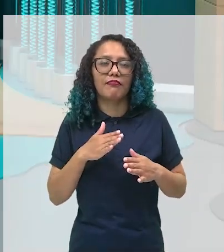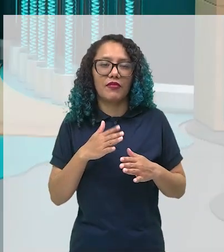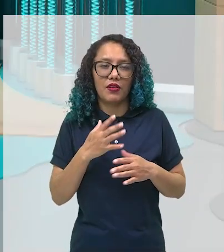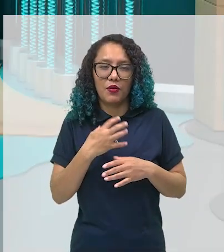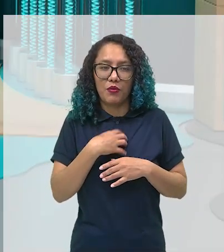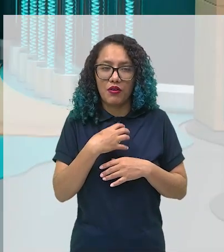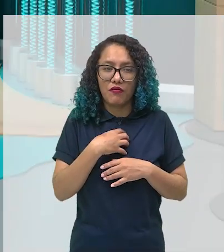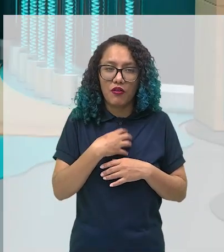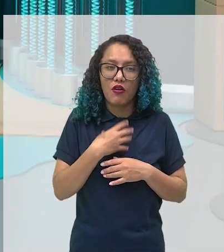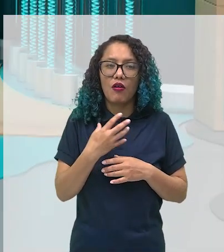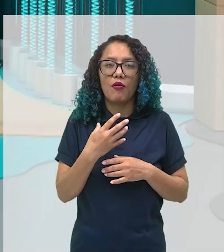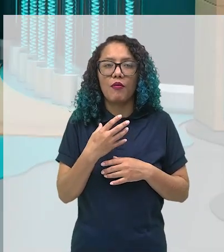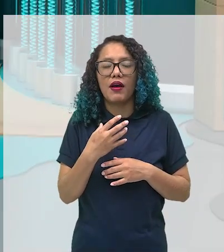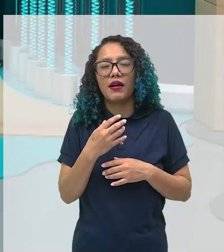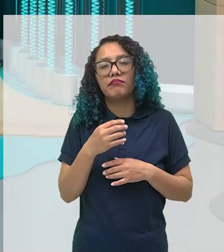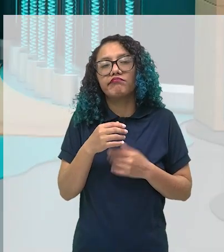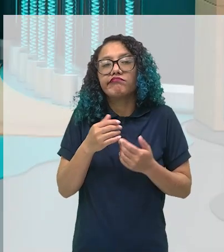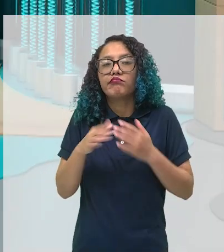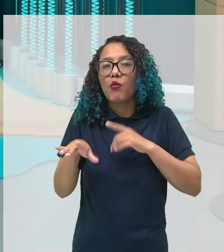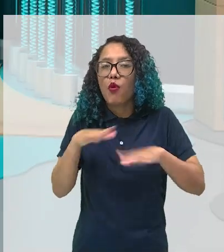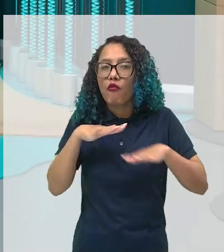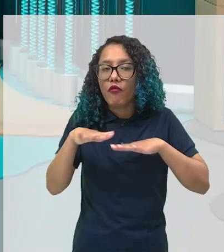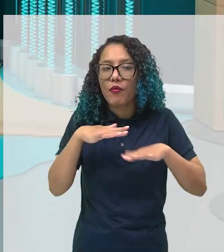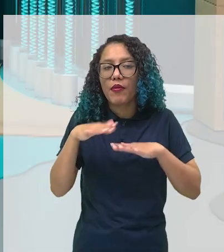mais amplos, mais